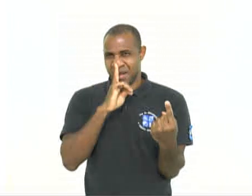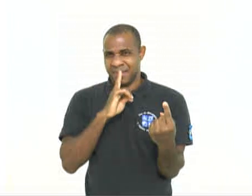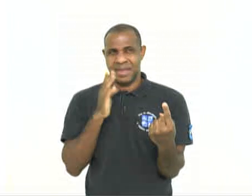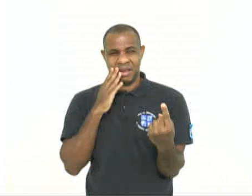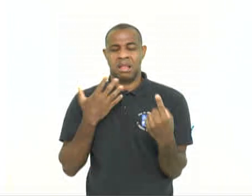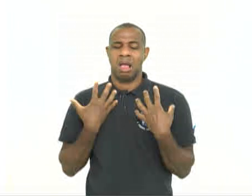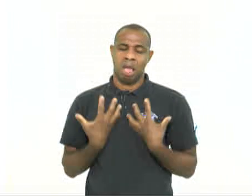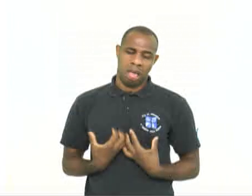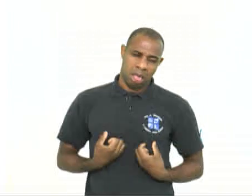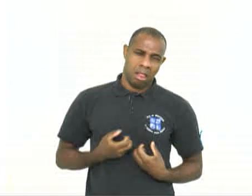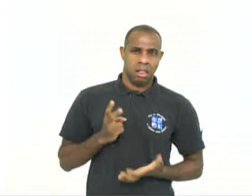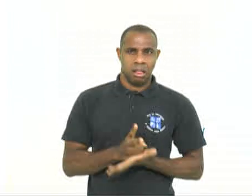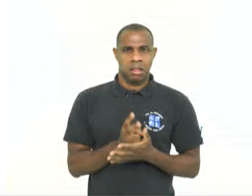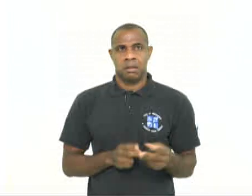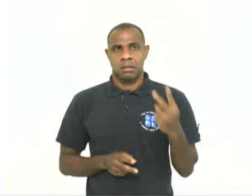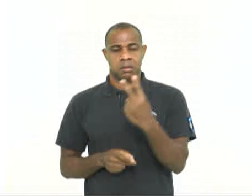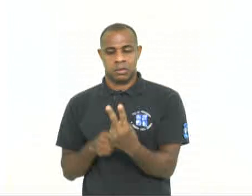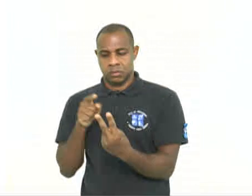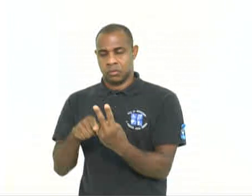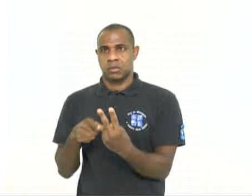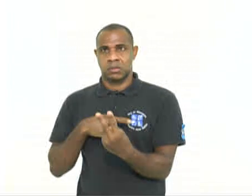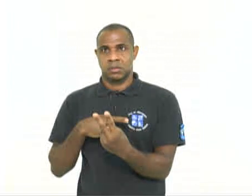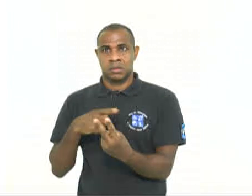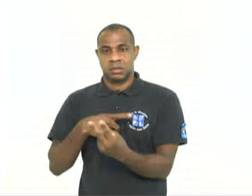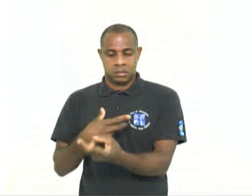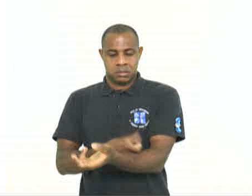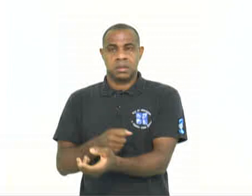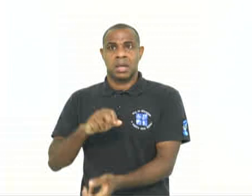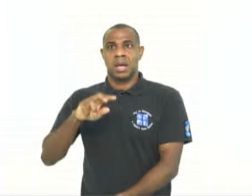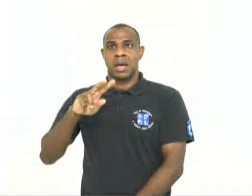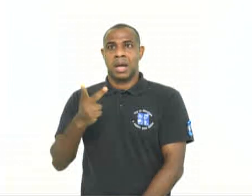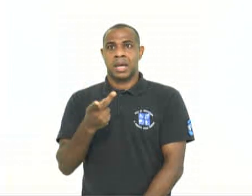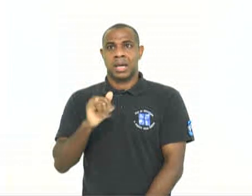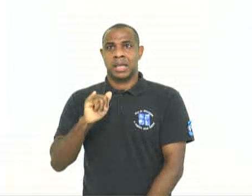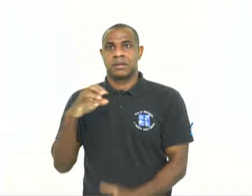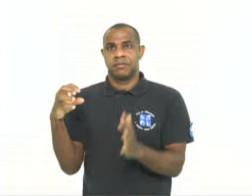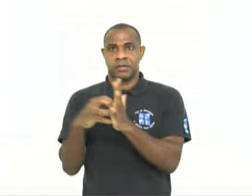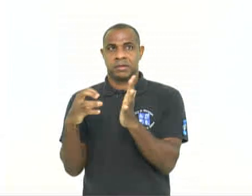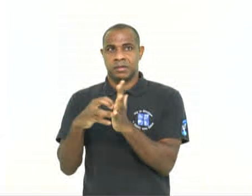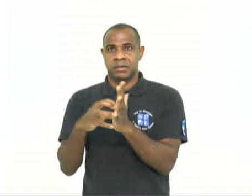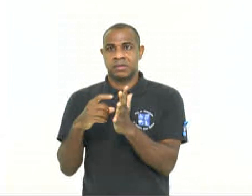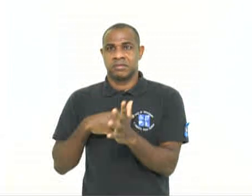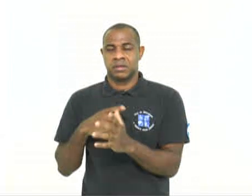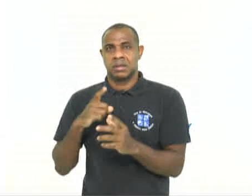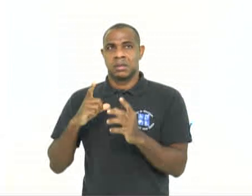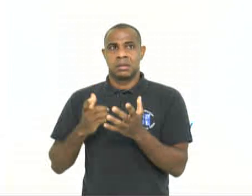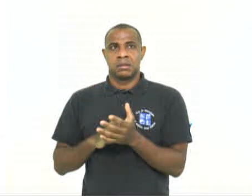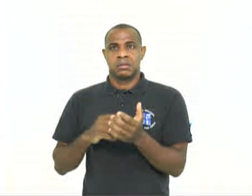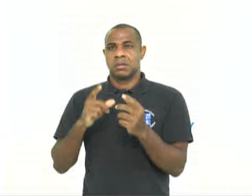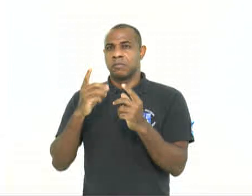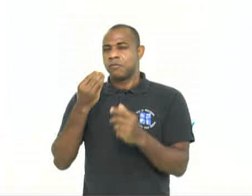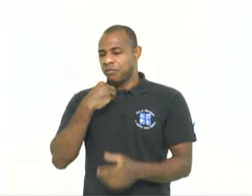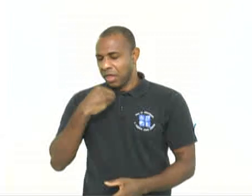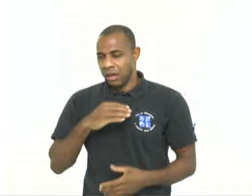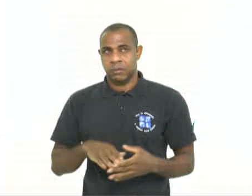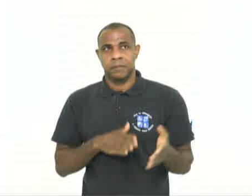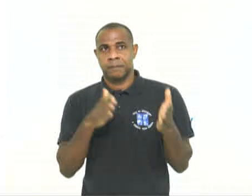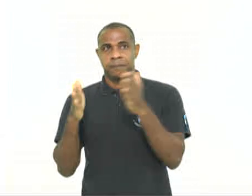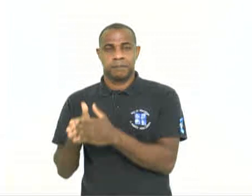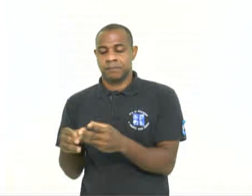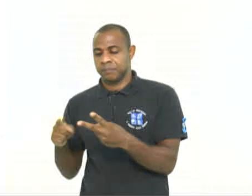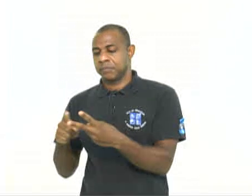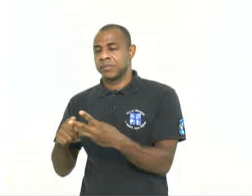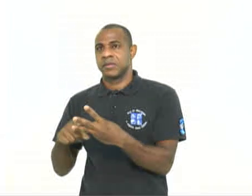O paciente 2 possuía o vírus HIV e apresentava uma baixa imunidade. E o paciente 3 trazia relatos de